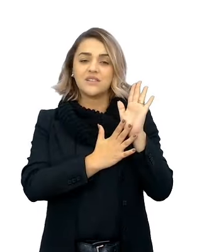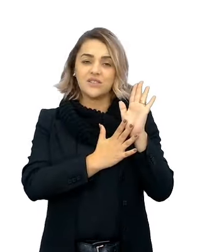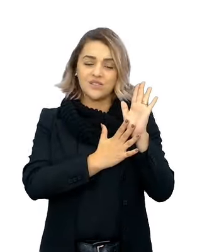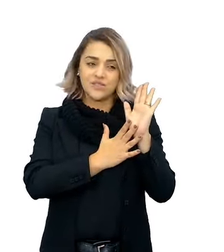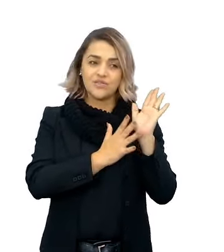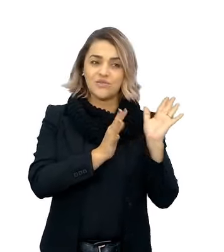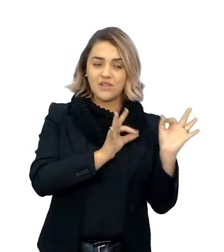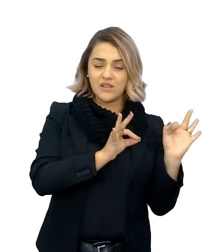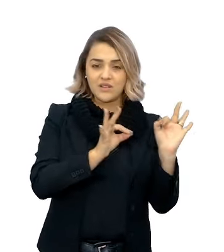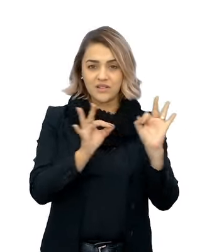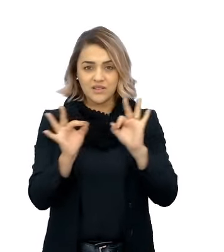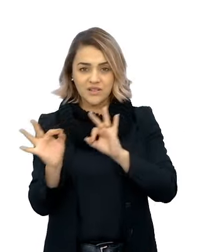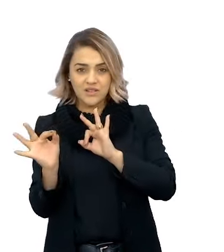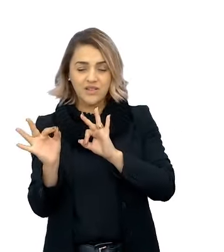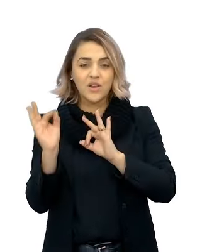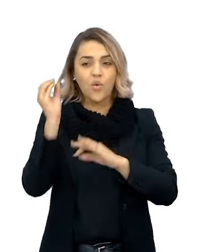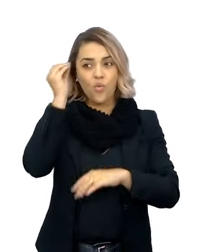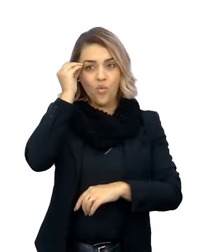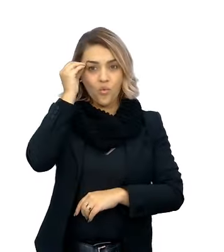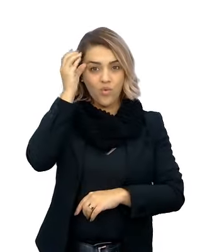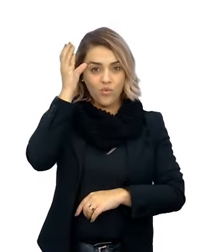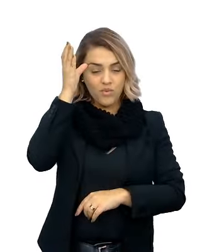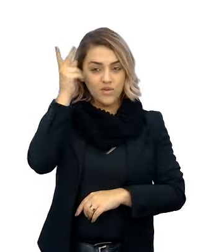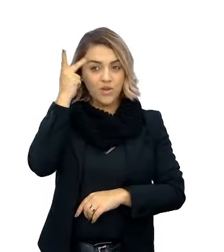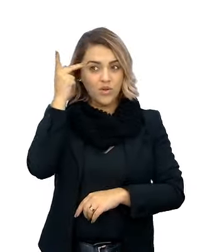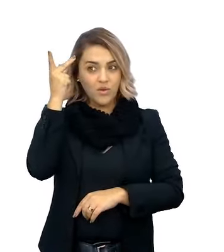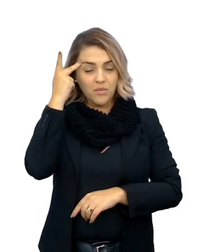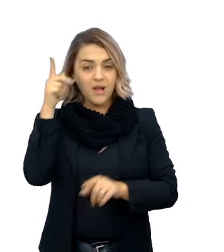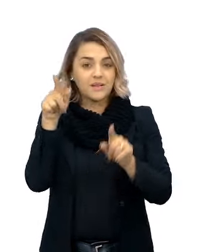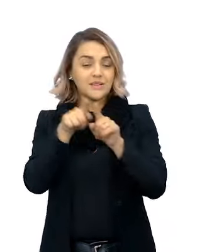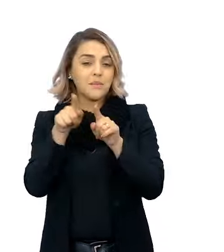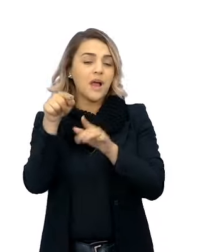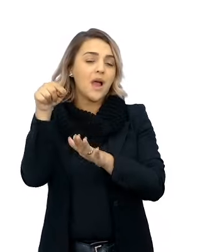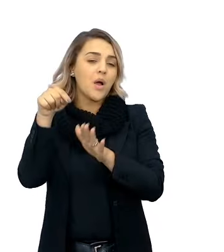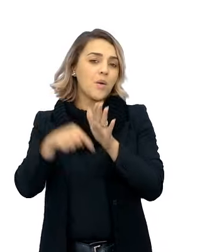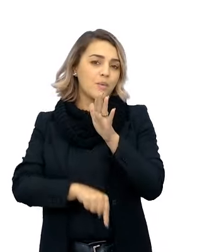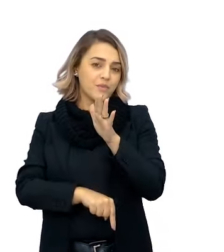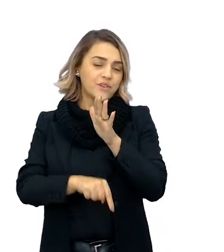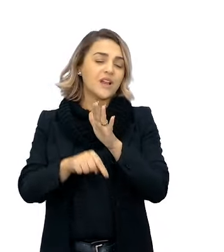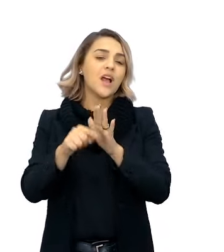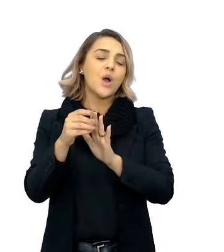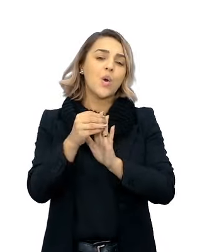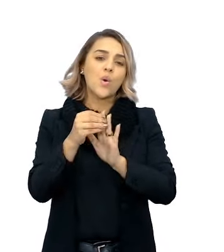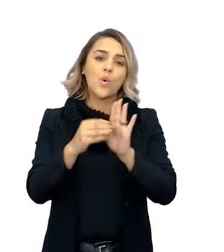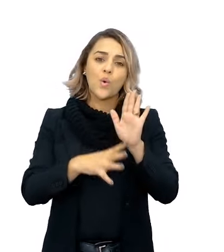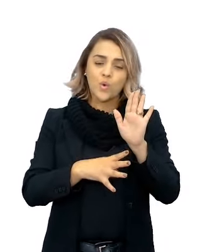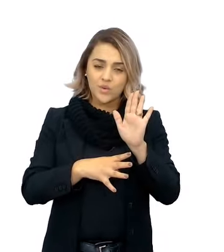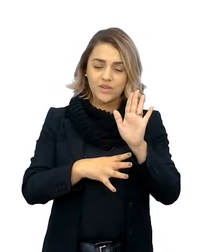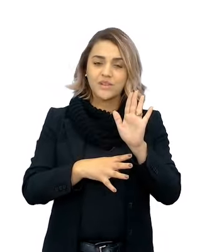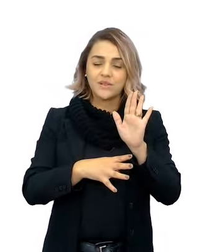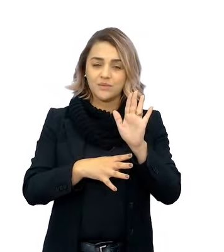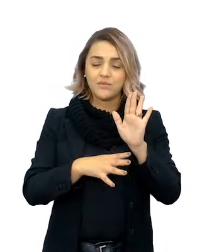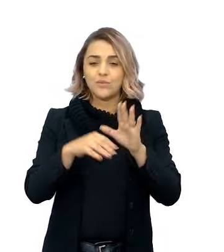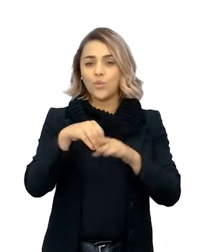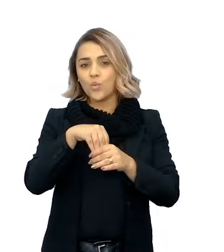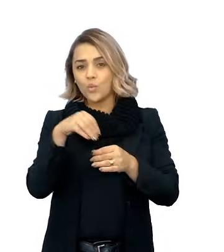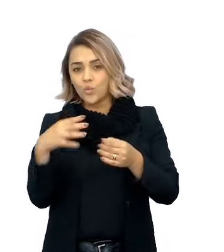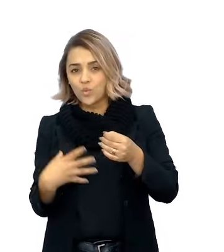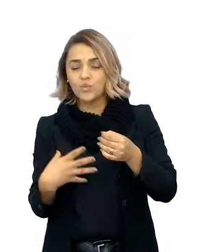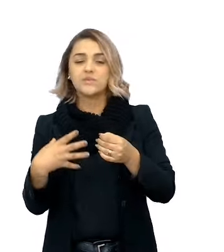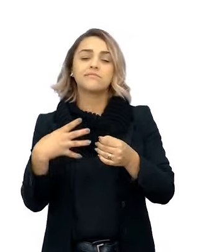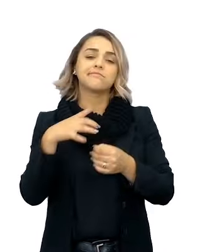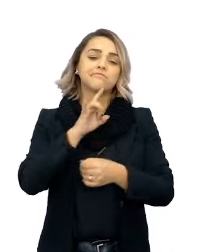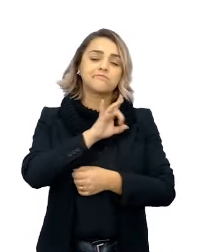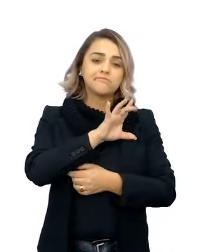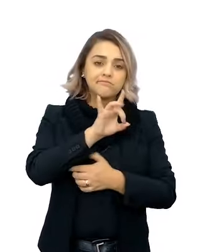para o conhecimento comum e para o conhecimento especializado do conteúdo, o que vem a ser cada um. E aí vocês lembram que nós